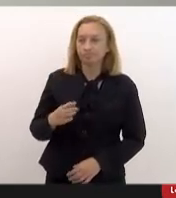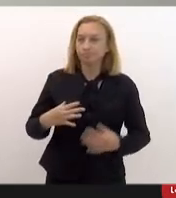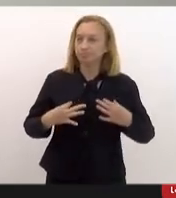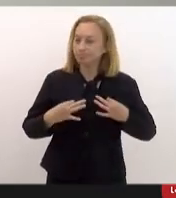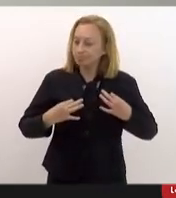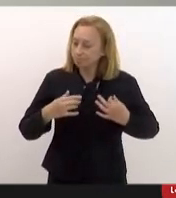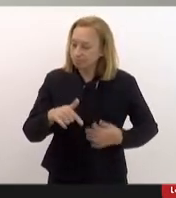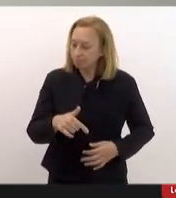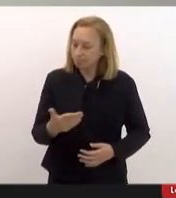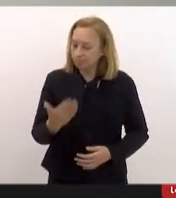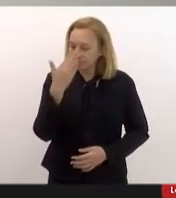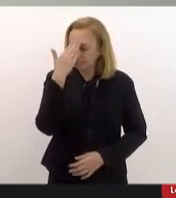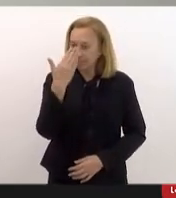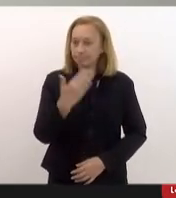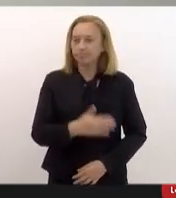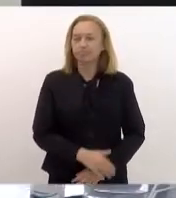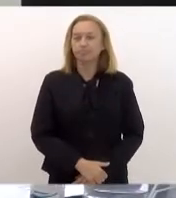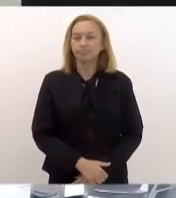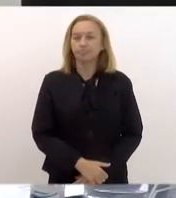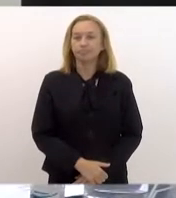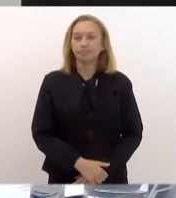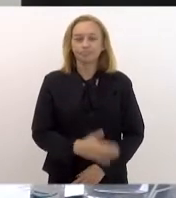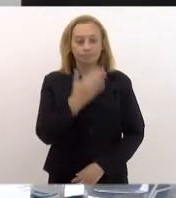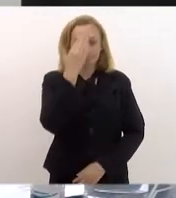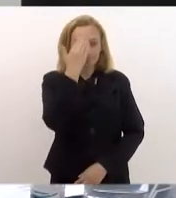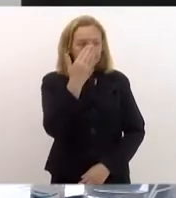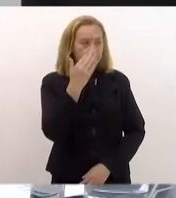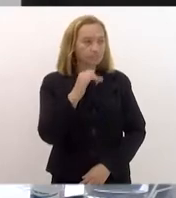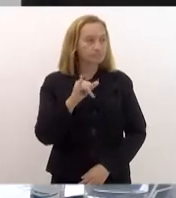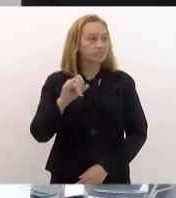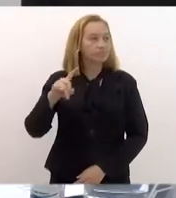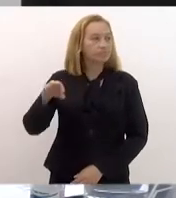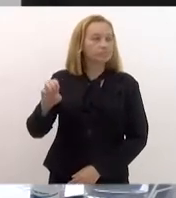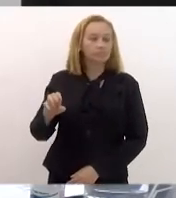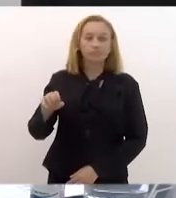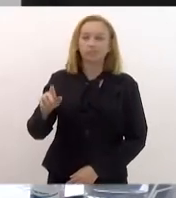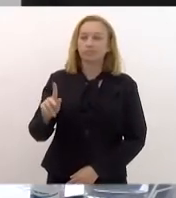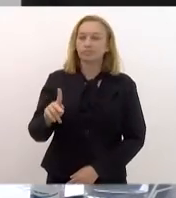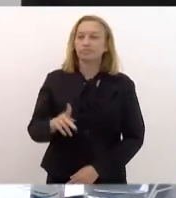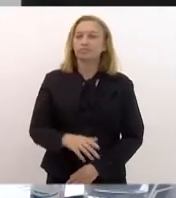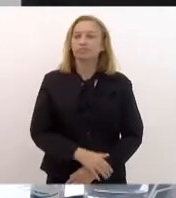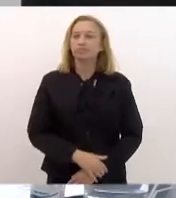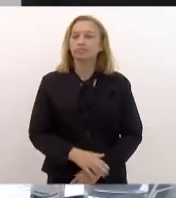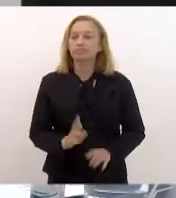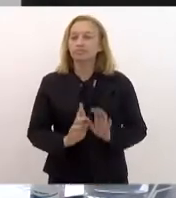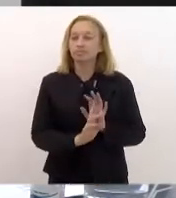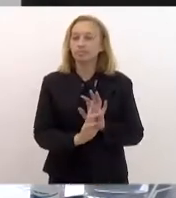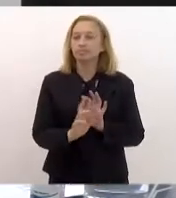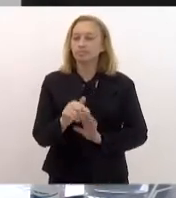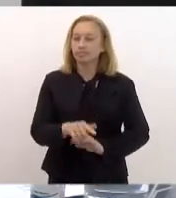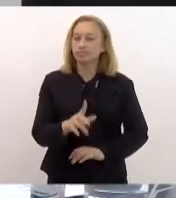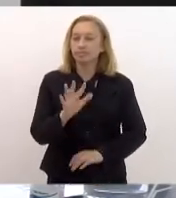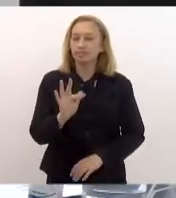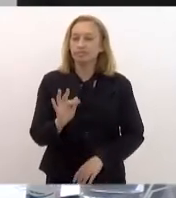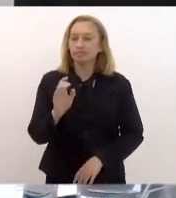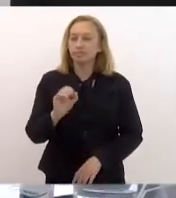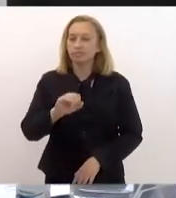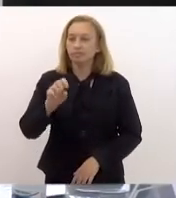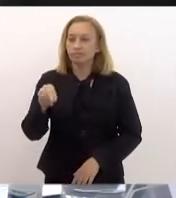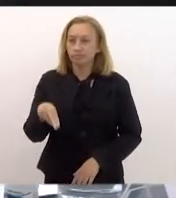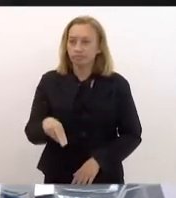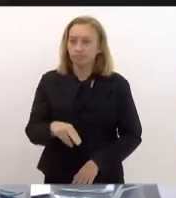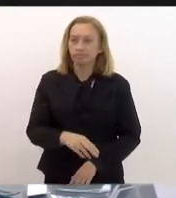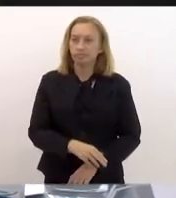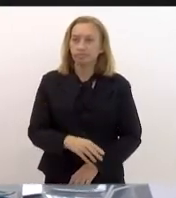disposição. Obrigado. Obrigado, Isaac Regis Auvernay, representando aqui a FIRJAN, ele